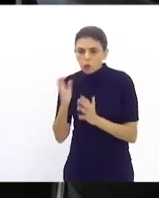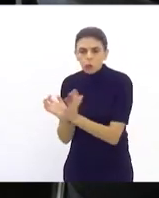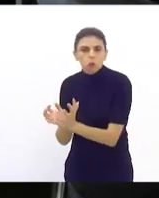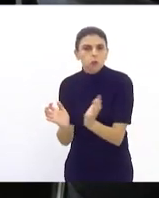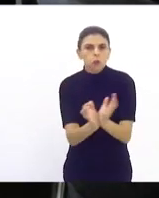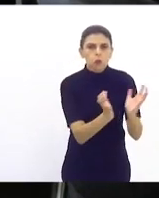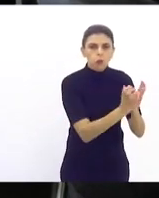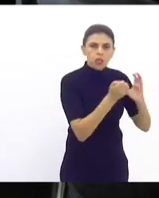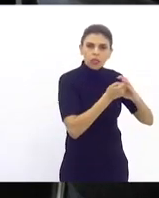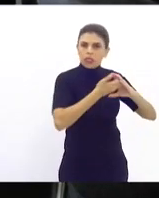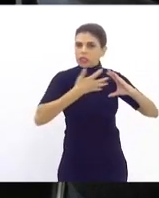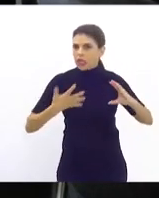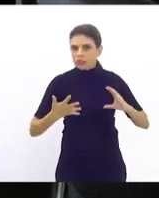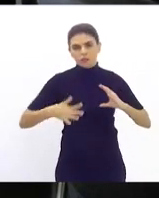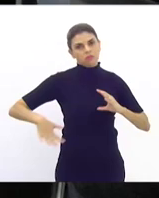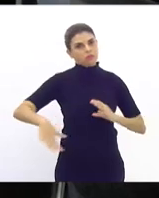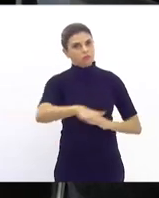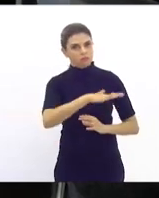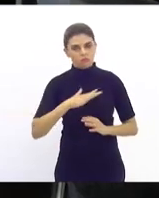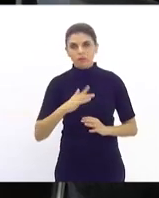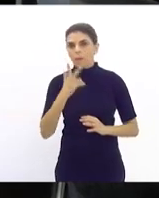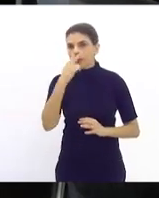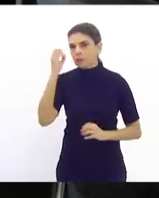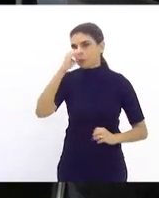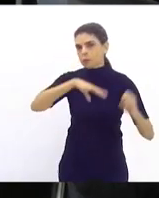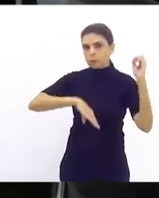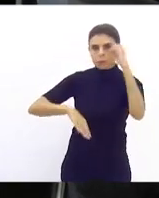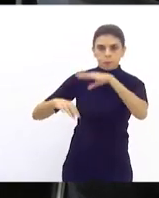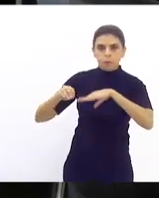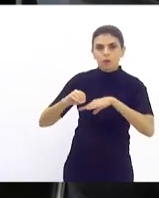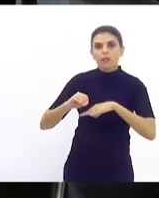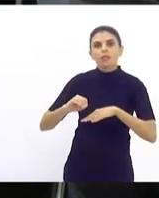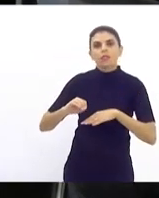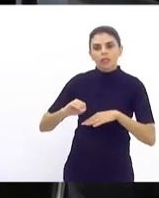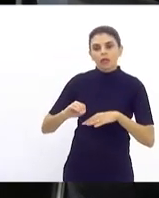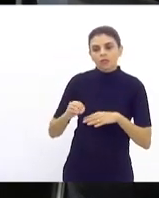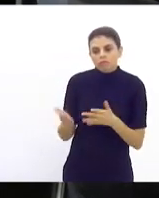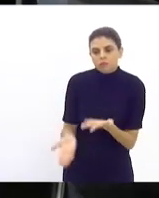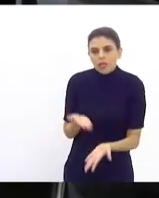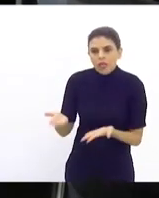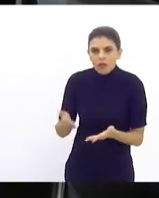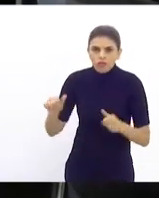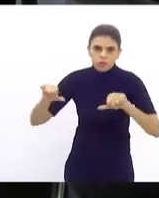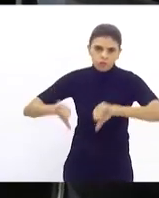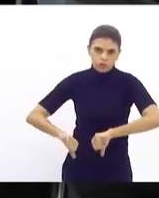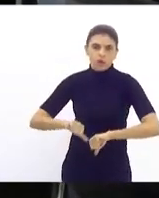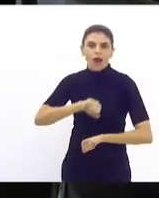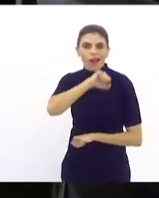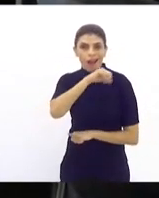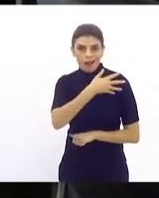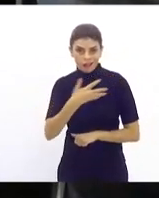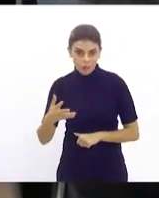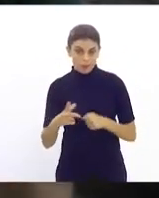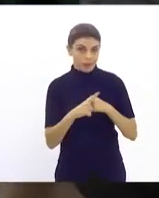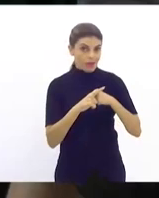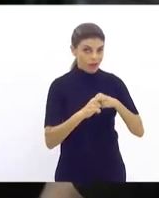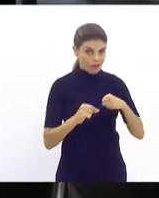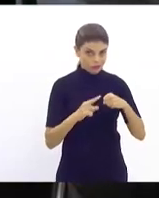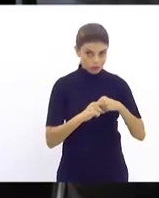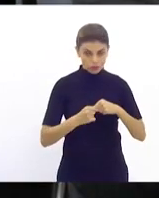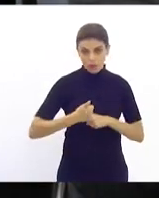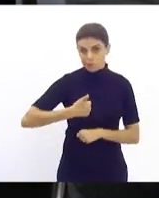foram associados, sendo considerados como abusos, maus-tratos aos animais, esta conduta. O artigo 1º tem